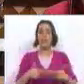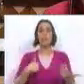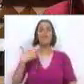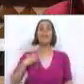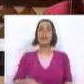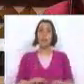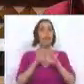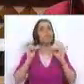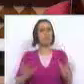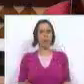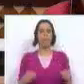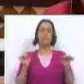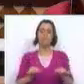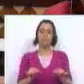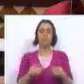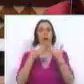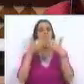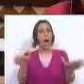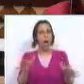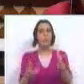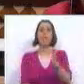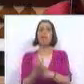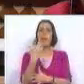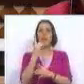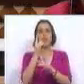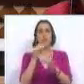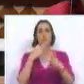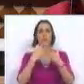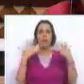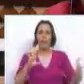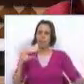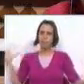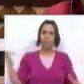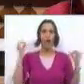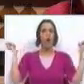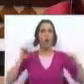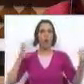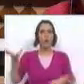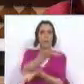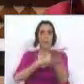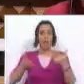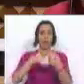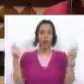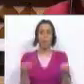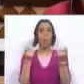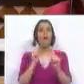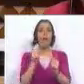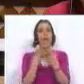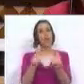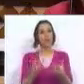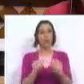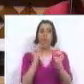queremos também que aqui seja aberta à criação de um amplo consenso, promovendo soluções